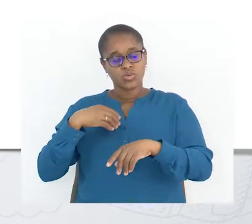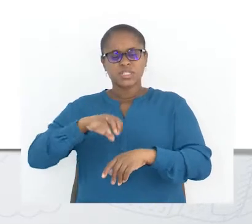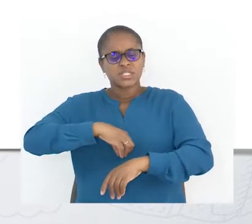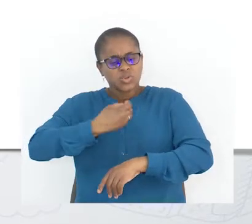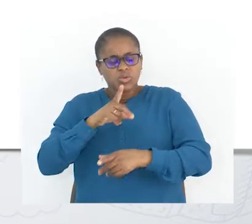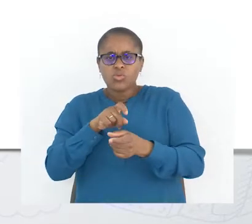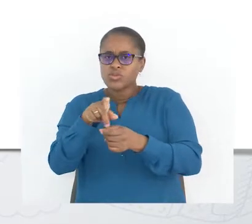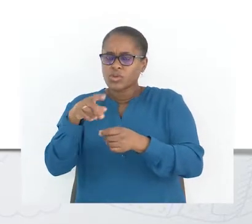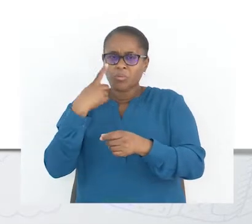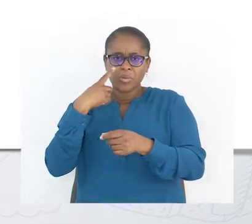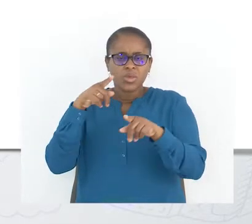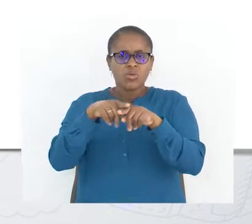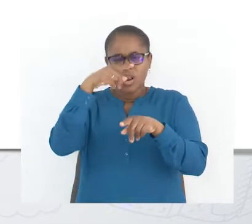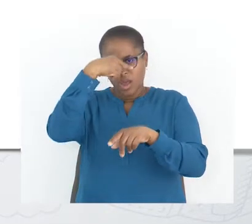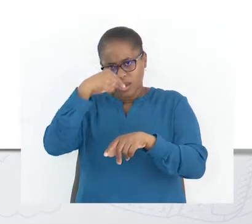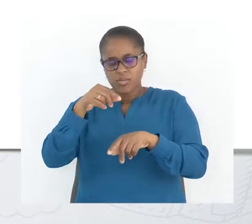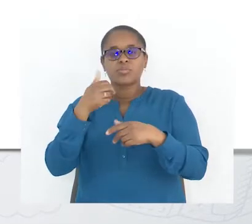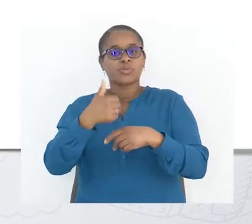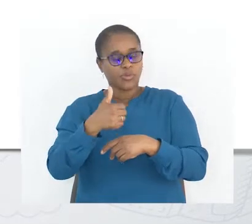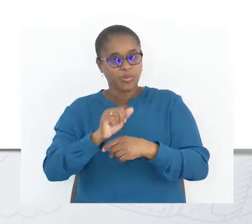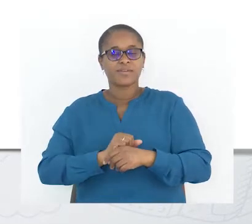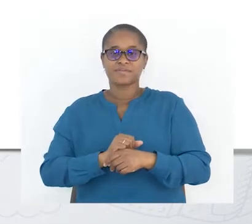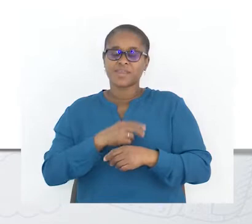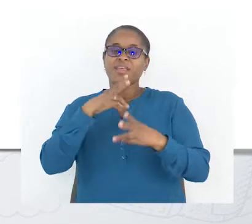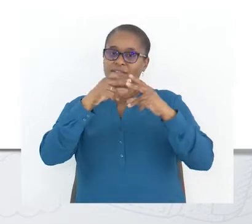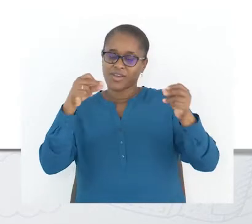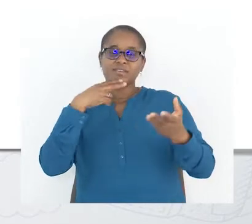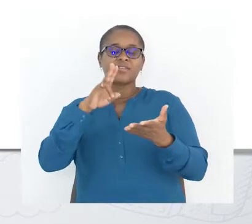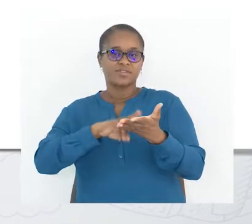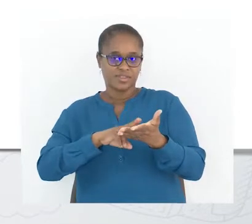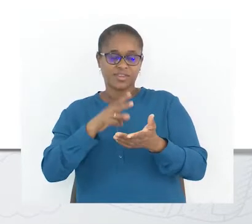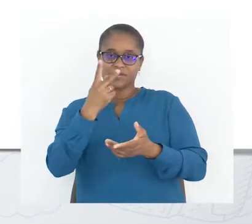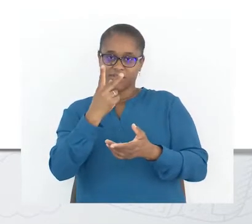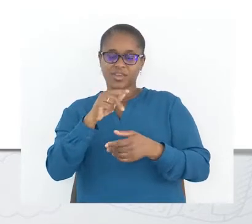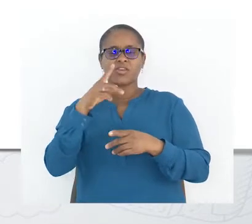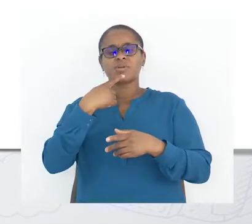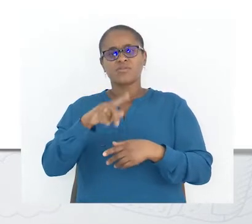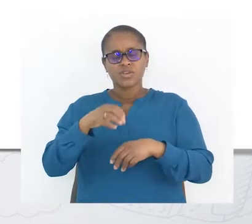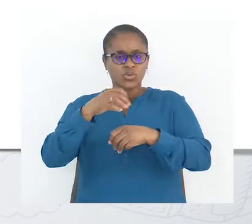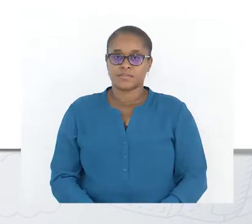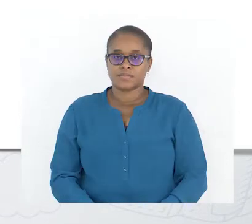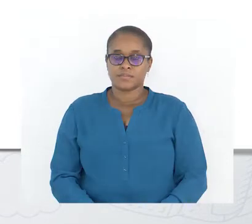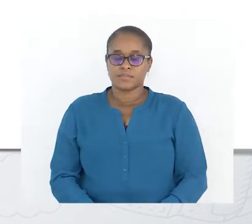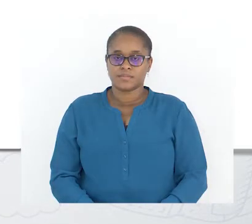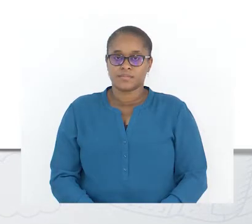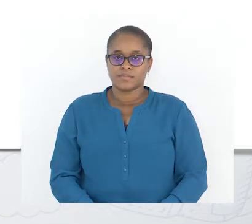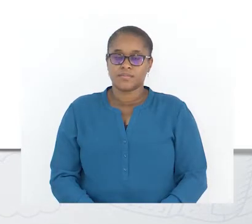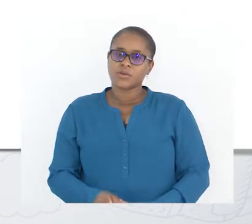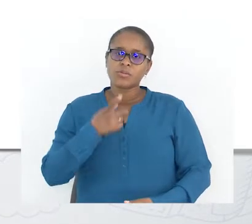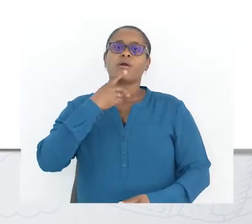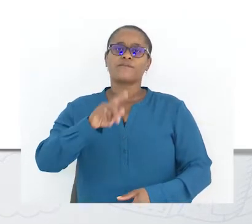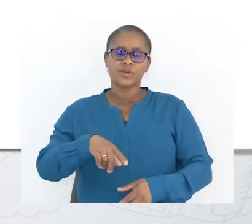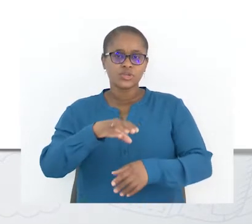doutor. Os sintomas da Covid-19 são parecidos com os da gripe? Muito bem, a afirmação é verdadeira. Uma